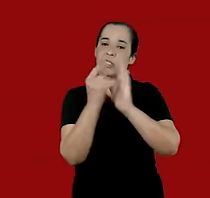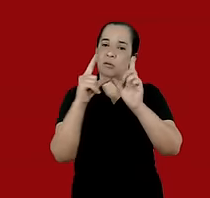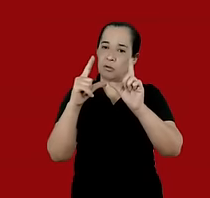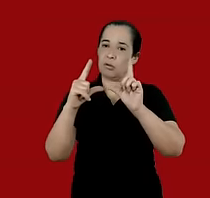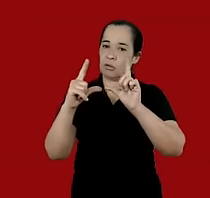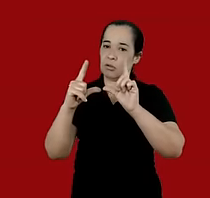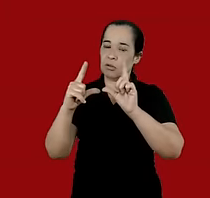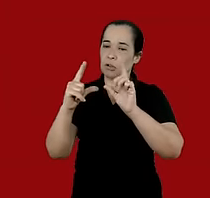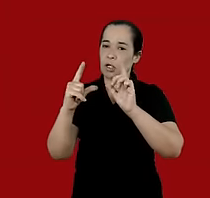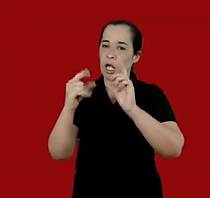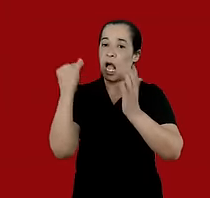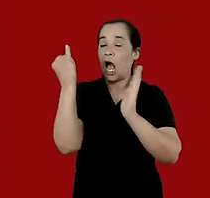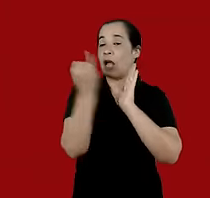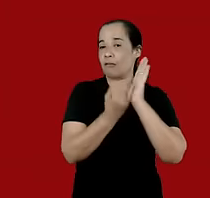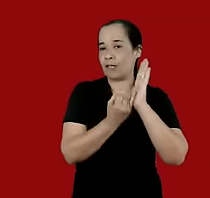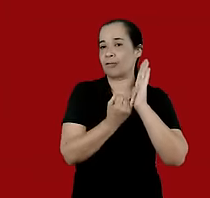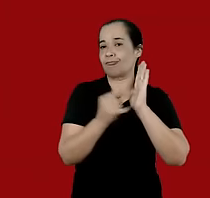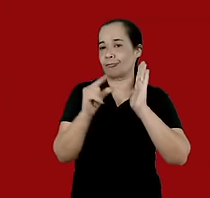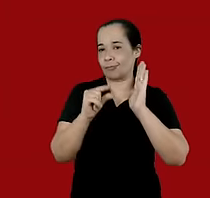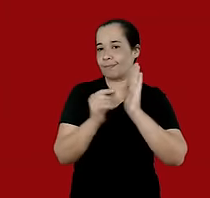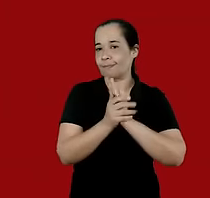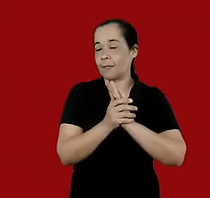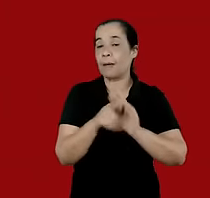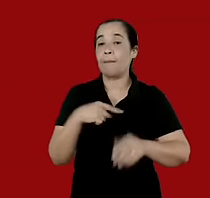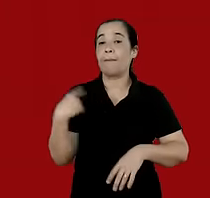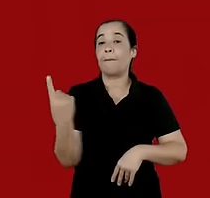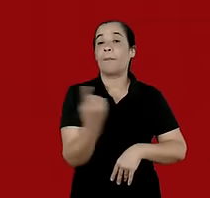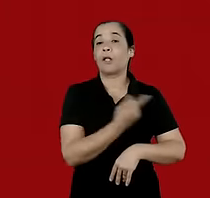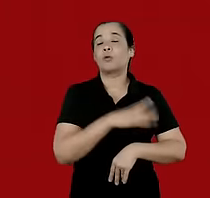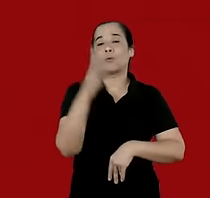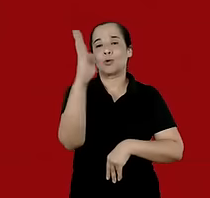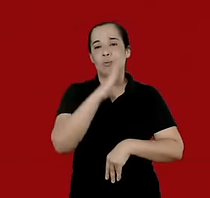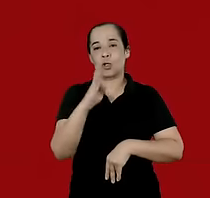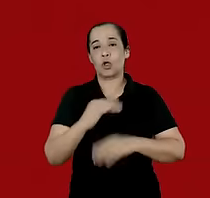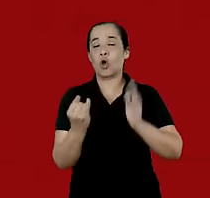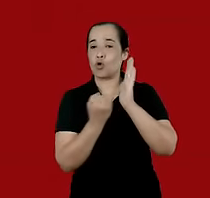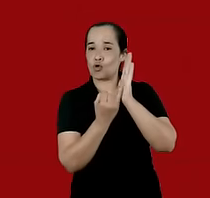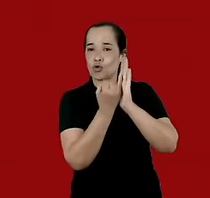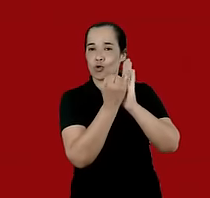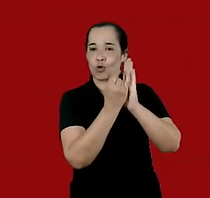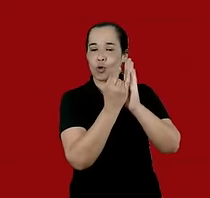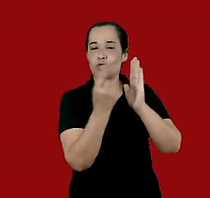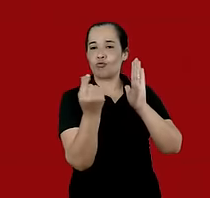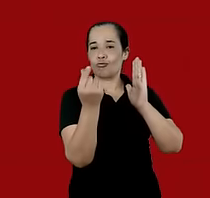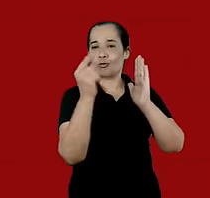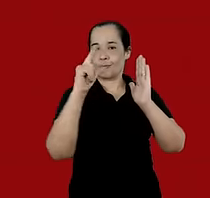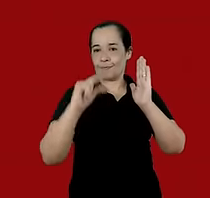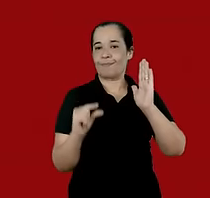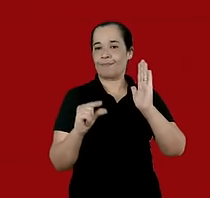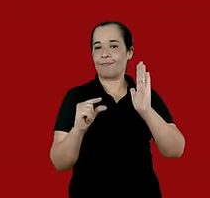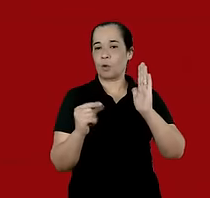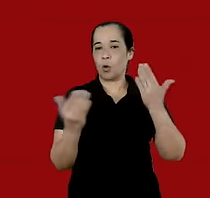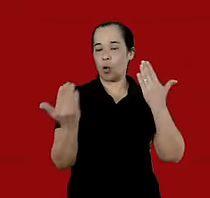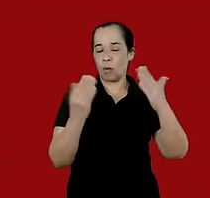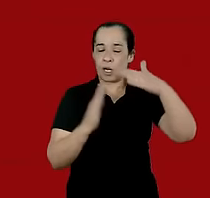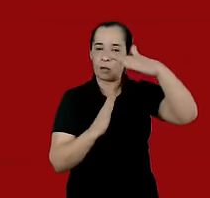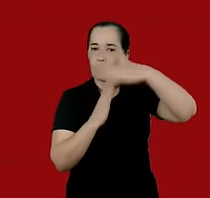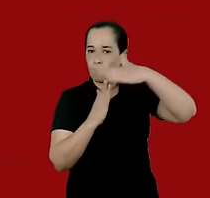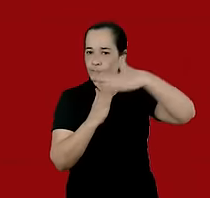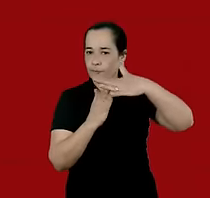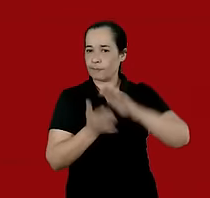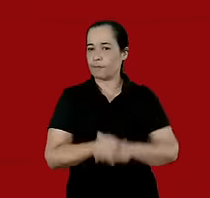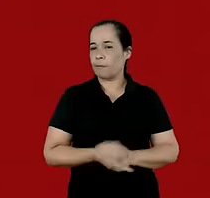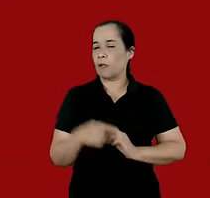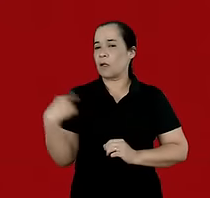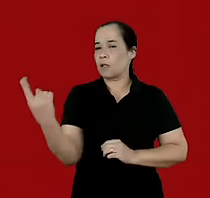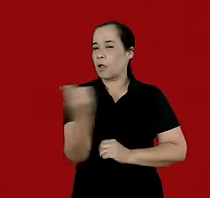presidente do Banco Central comentou mas no Brasil a gente tá podendo cair juros mesmo com a inflação acima da Meta eh quando a gente faz análise